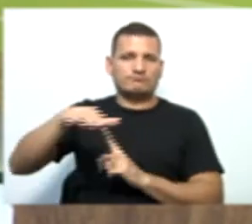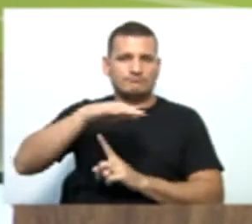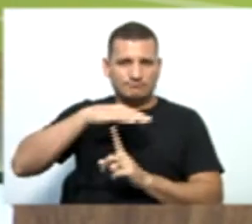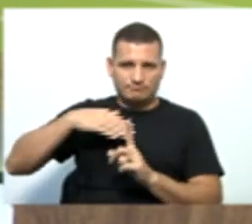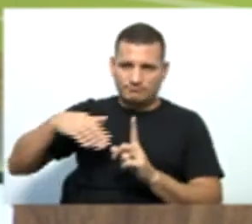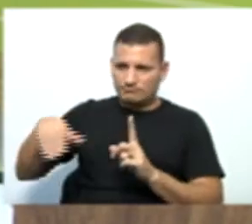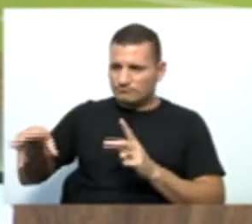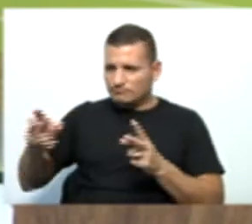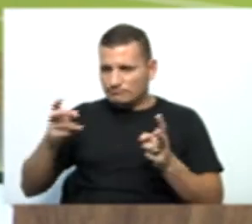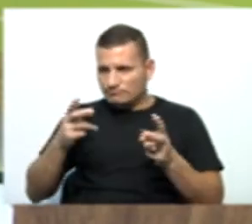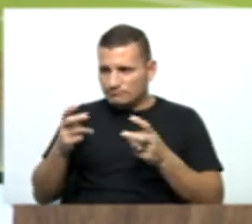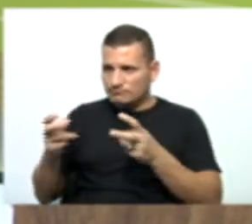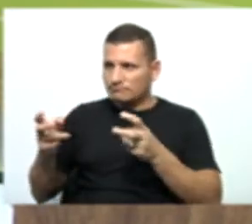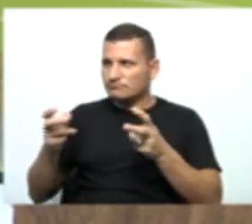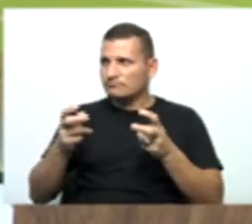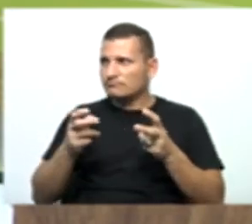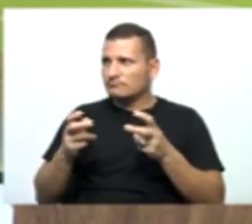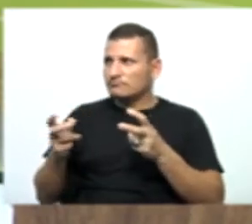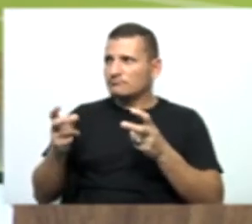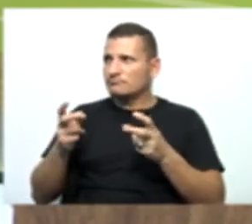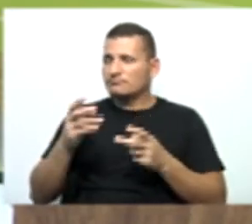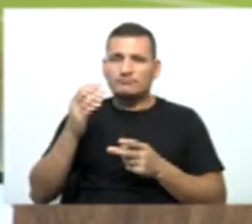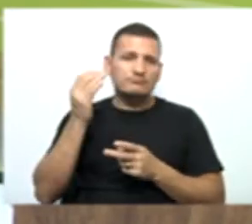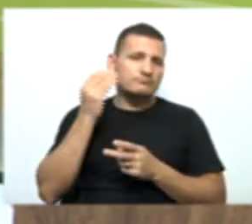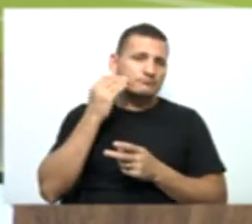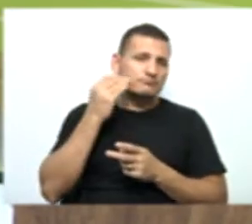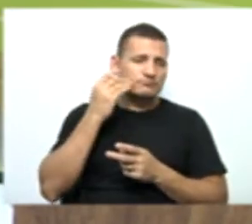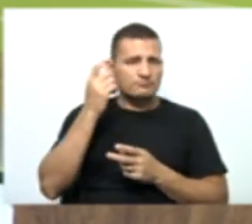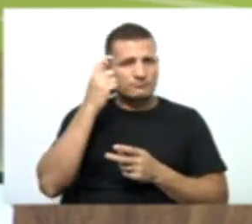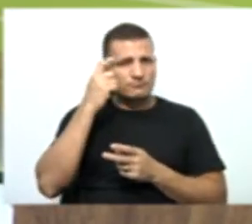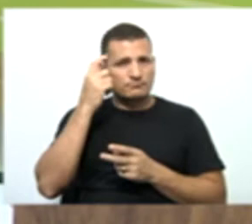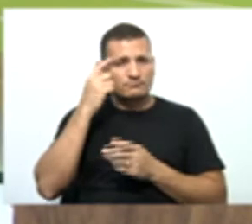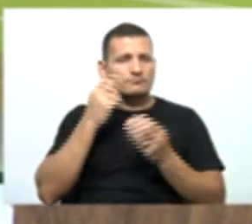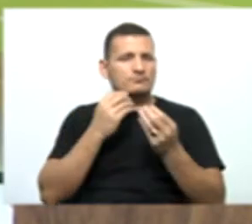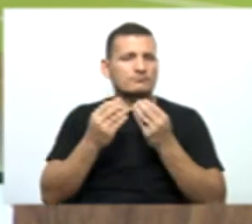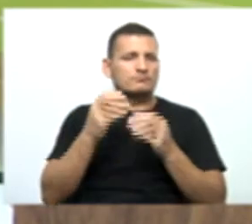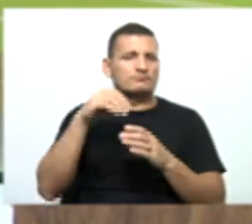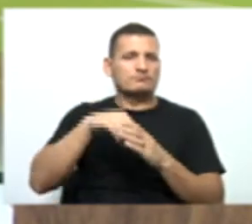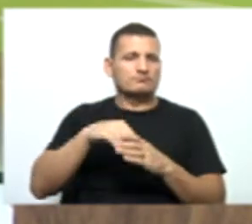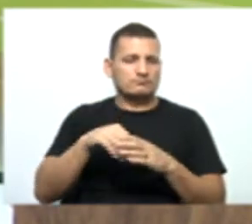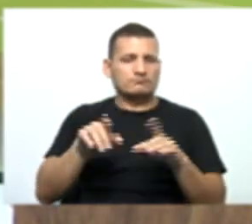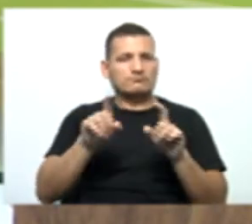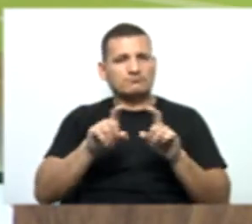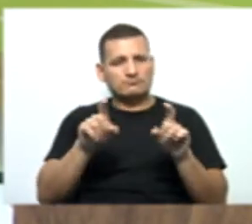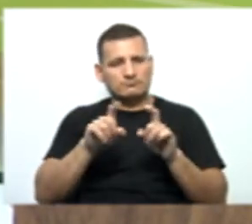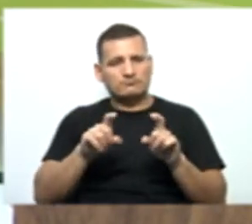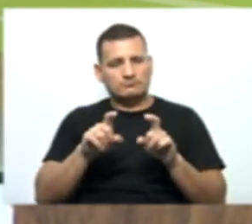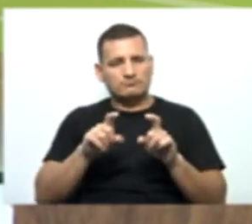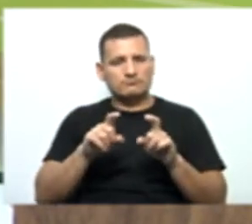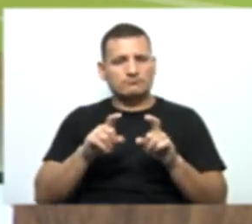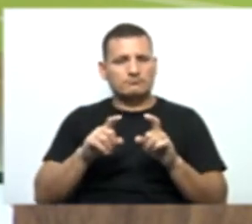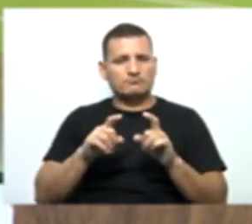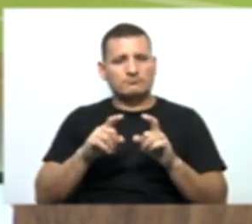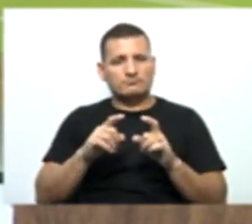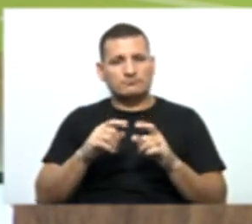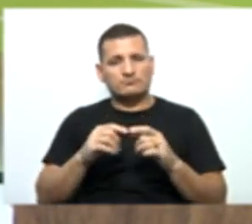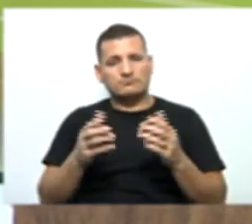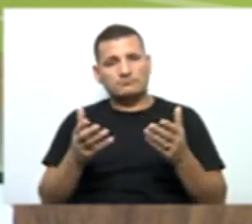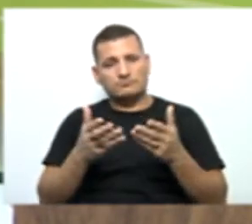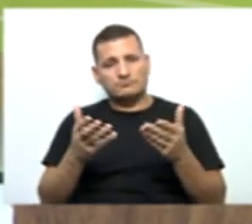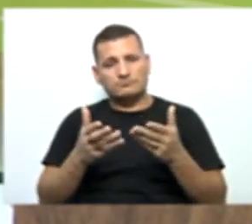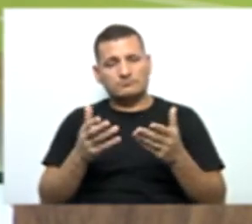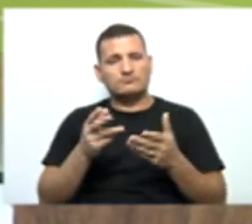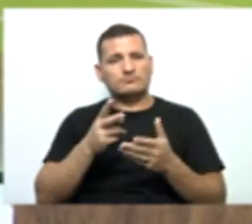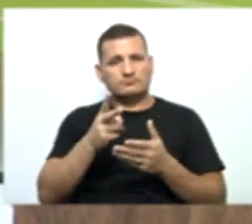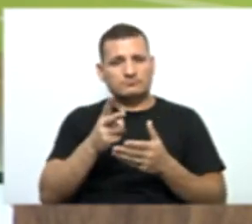mundo real, e tentar pensar como seria dentro de um computador. Então, vamos agora prosseguir